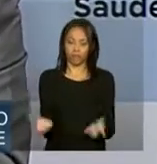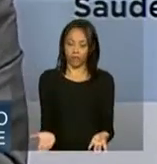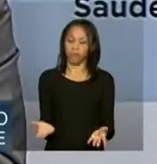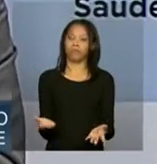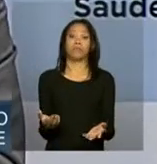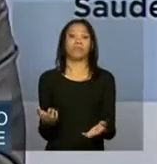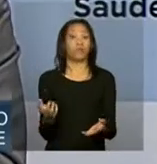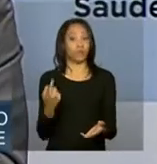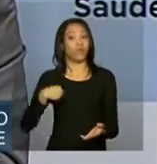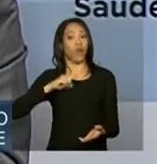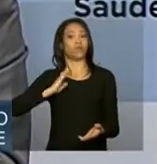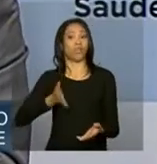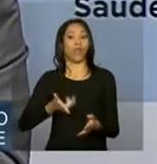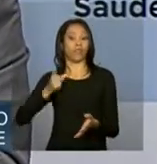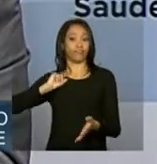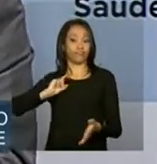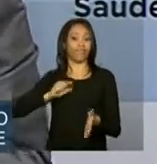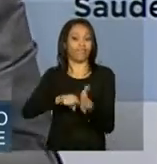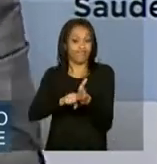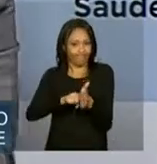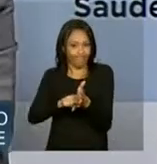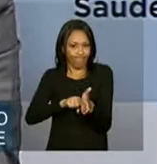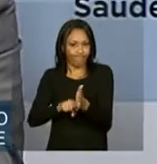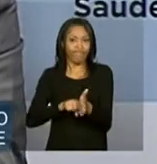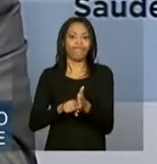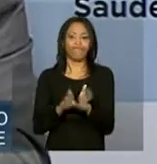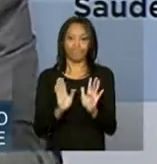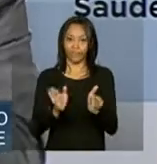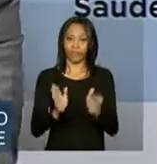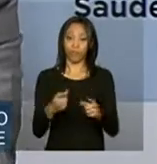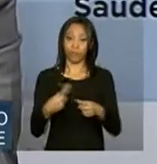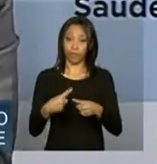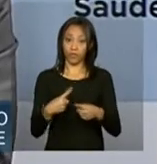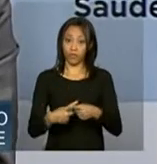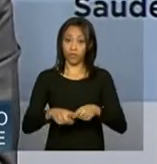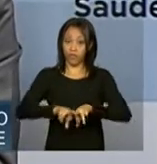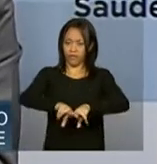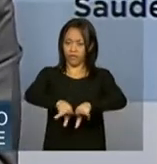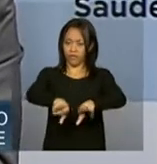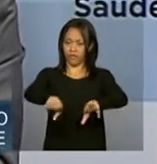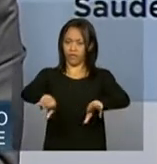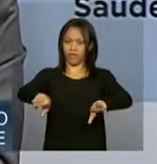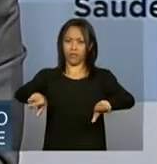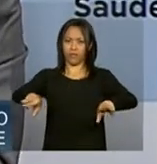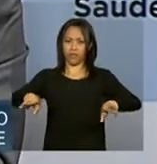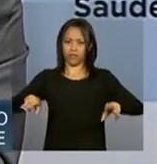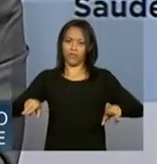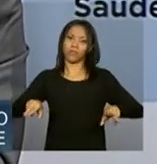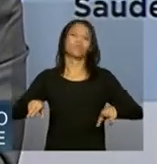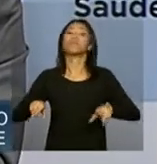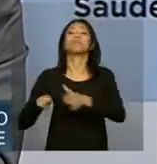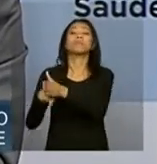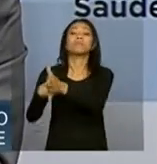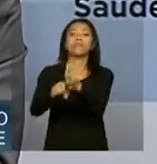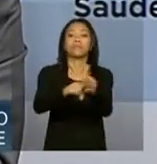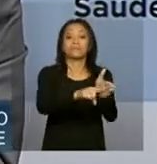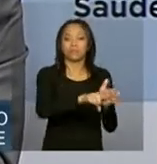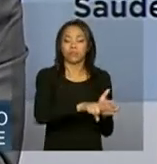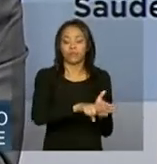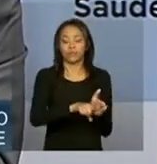inclusive, do que a matéria que foi dita, porque o universo que nós fizemos foi maior também do universo da matéria.